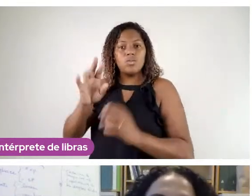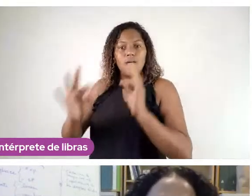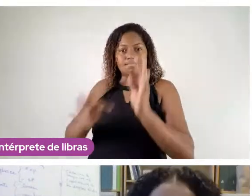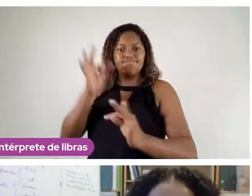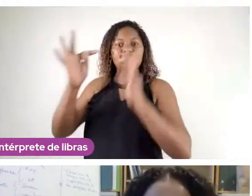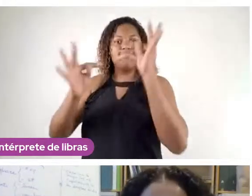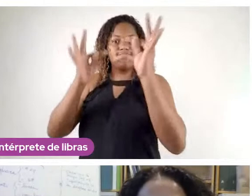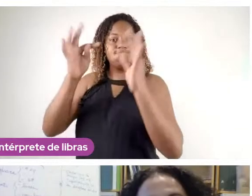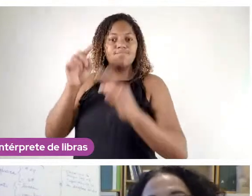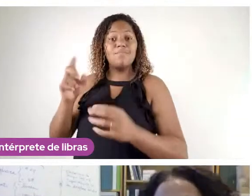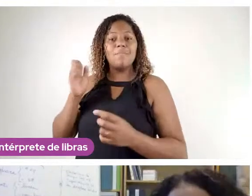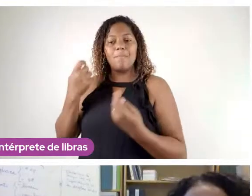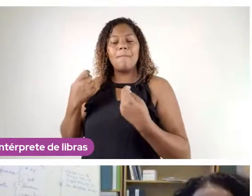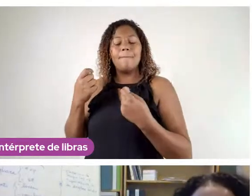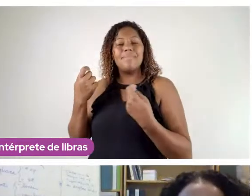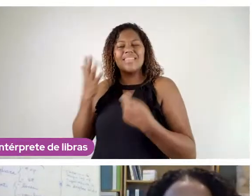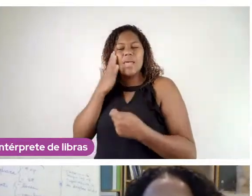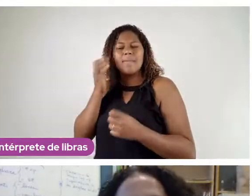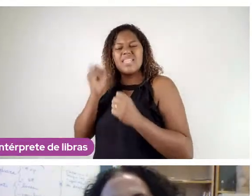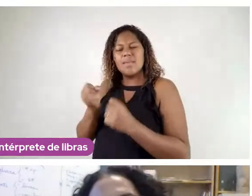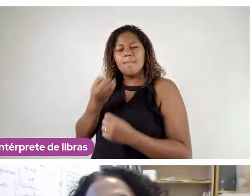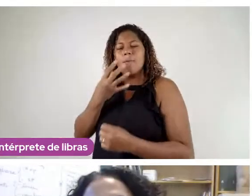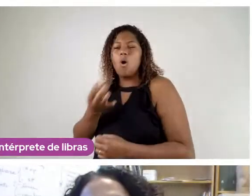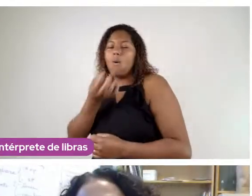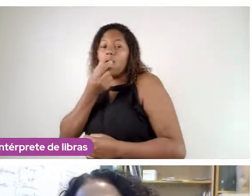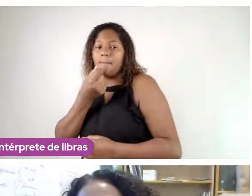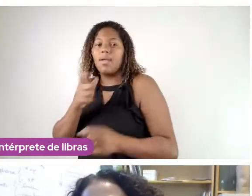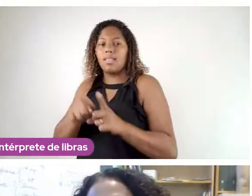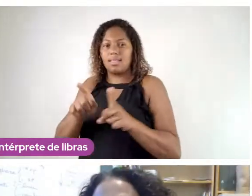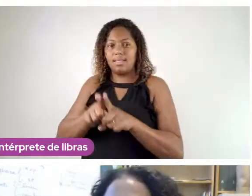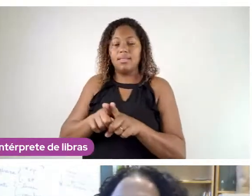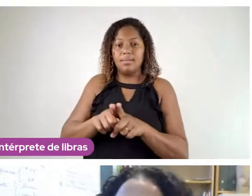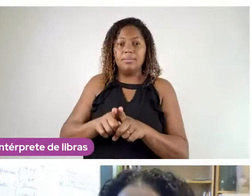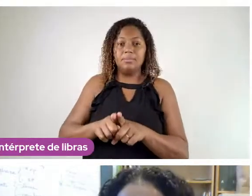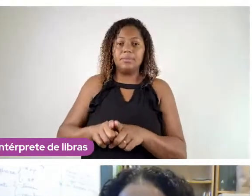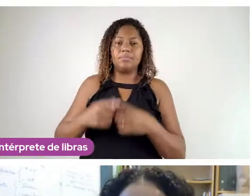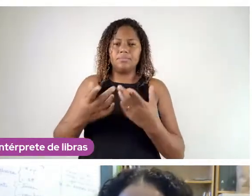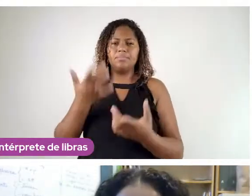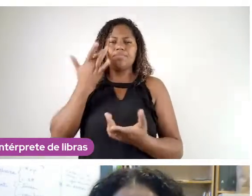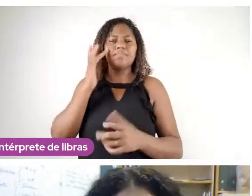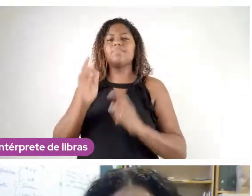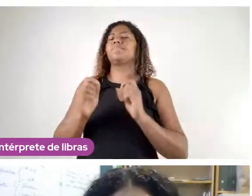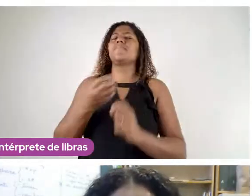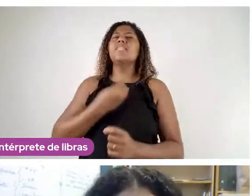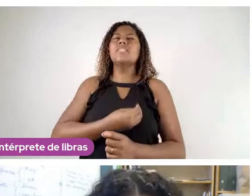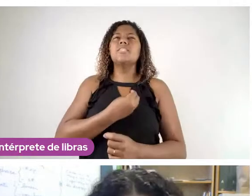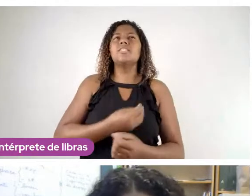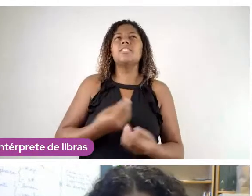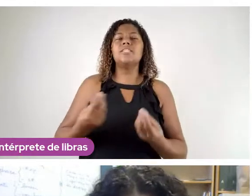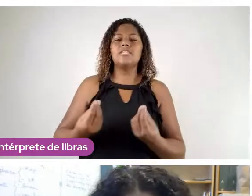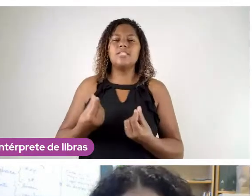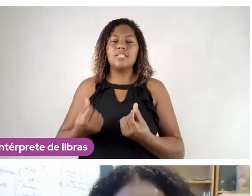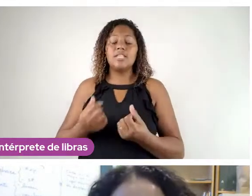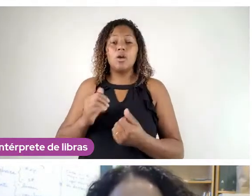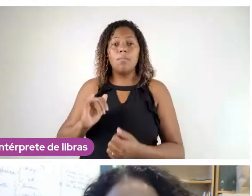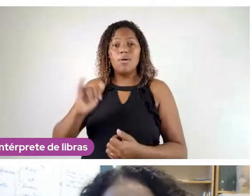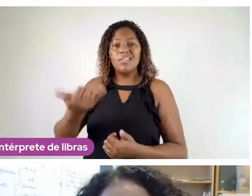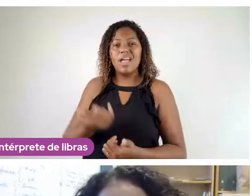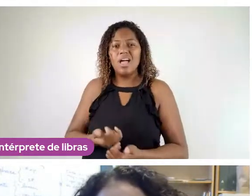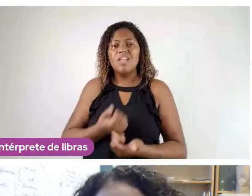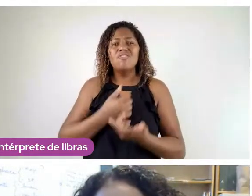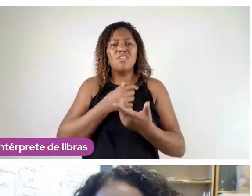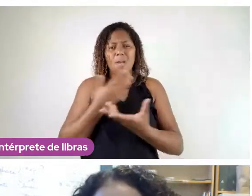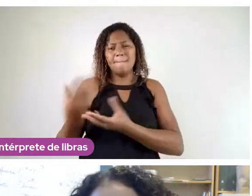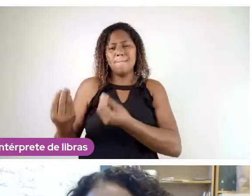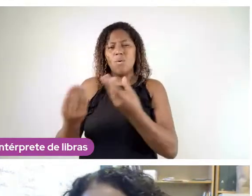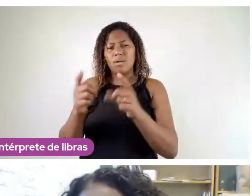utilizado como remédio, né? Então, os produtos naturais que você comentou. Então, eu acho que existe muita oportunidade para isso,